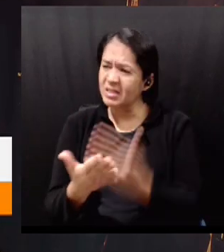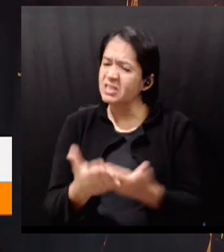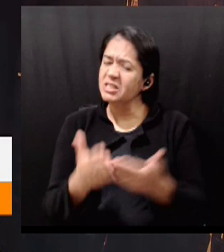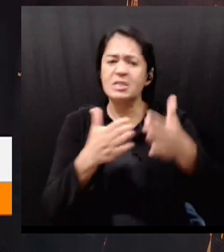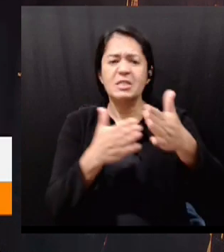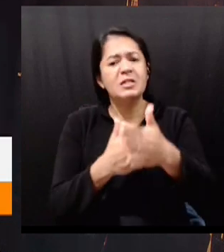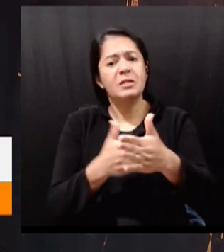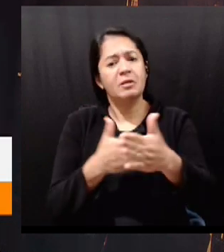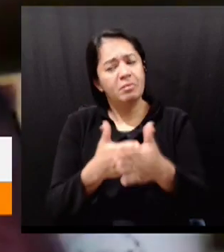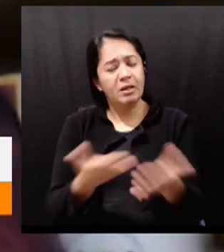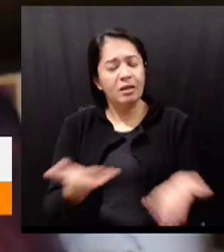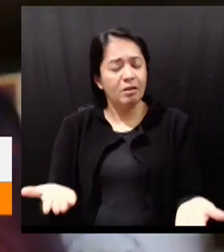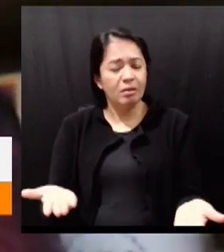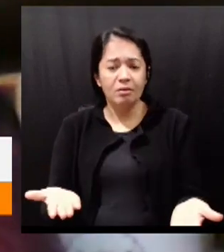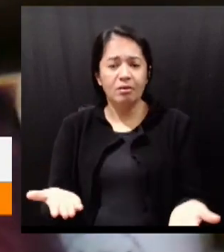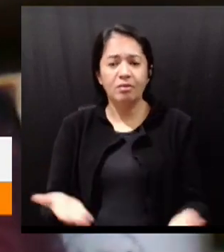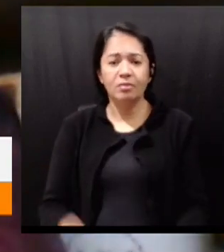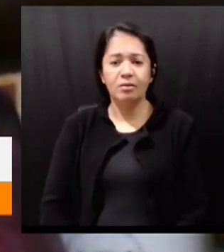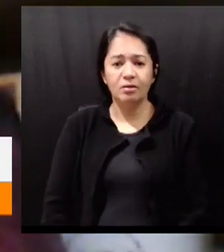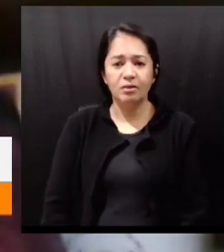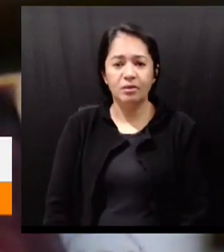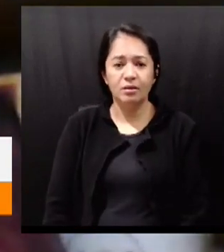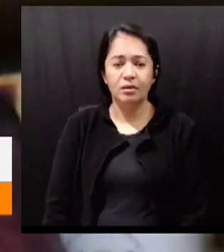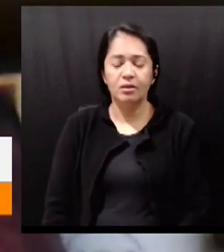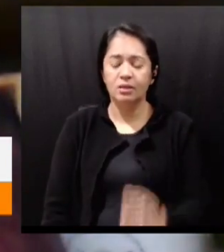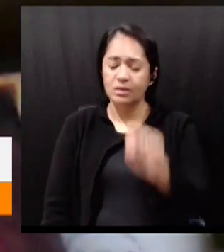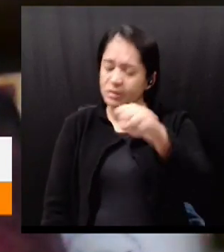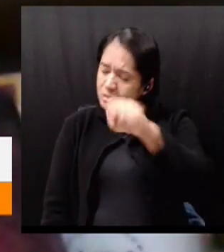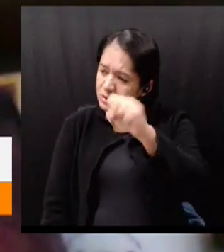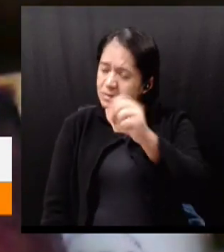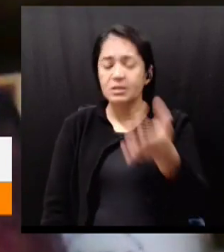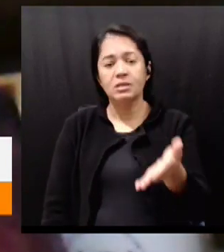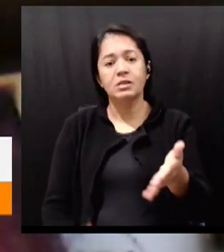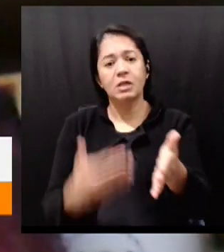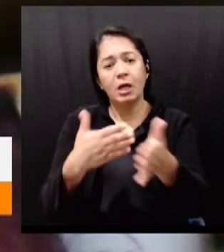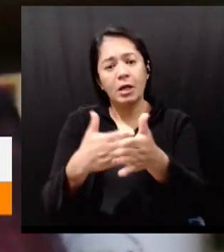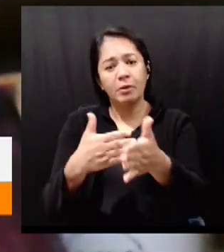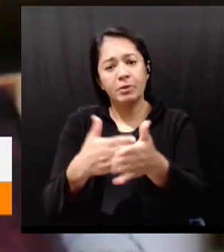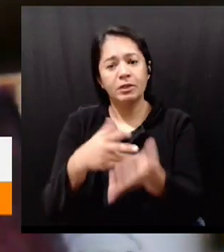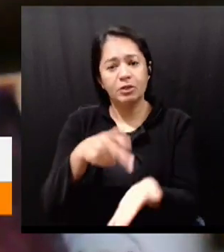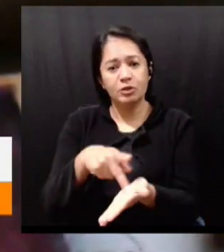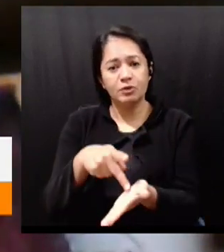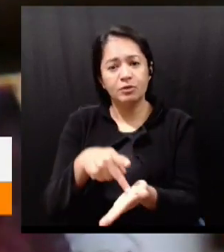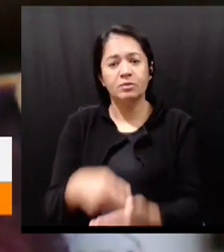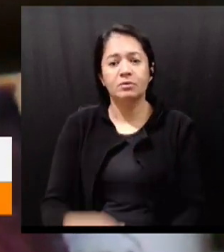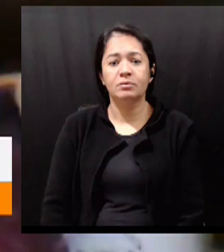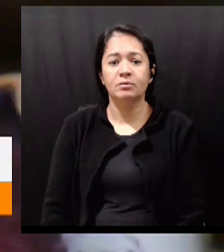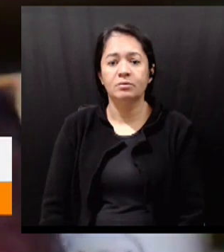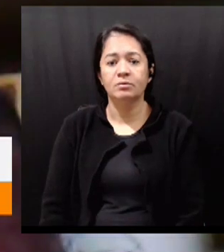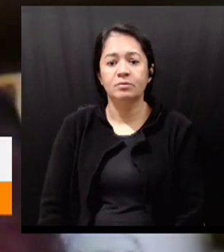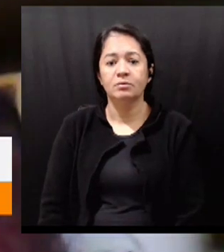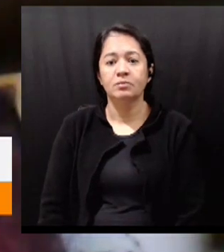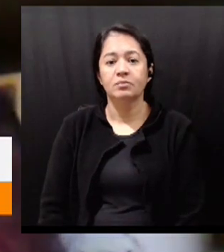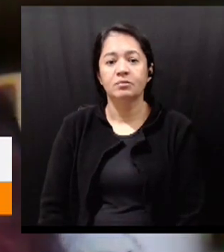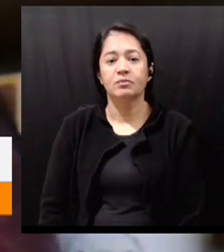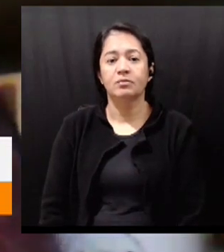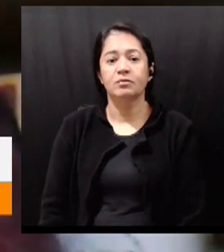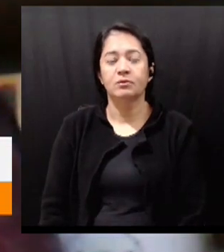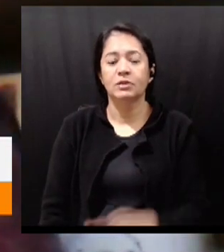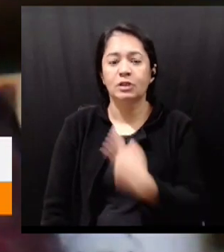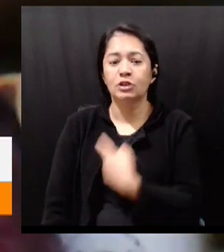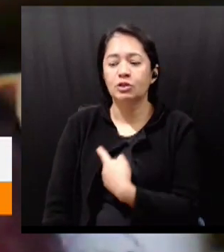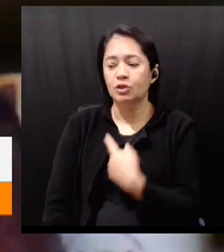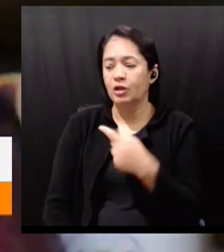é? Com certeza, limita mesmo. E quando a gente vai fazer alguma pesquisa com